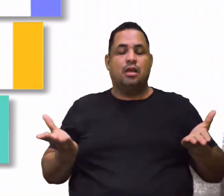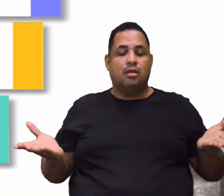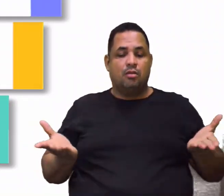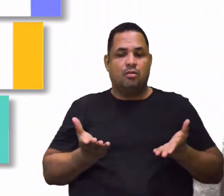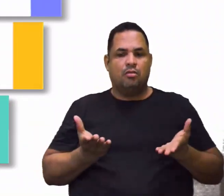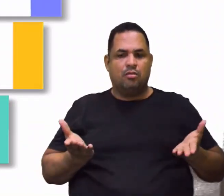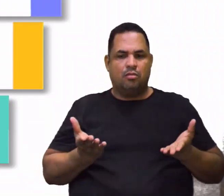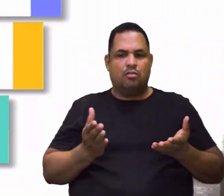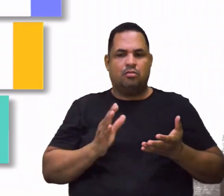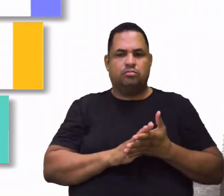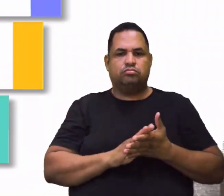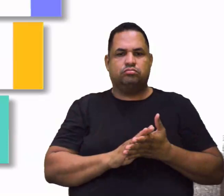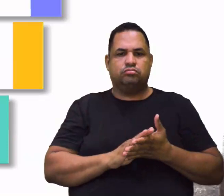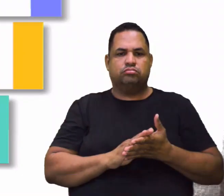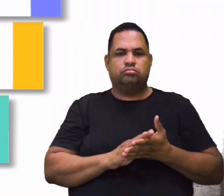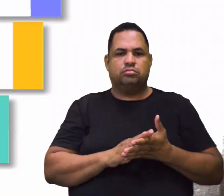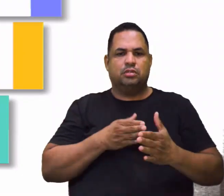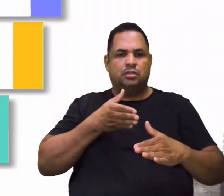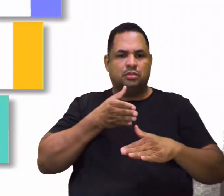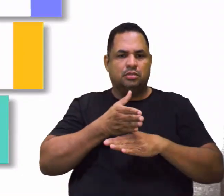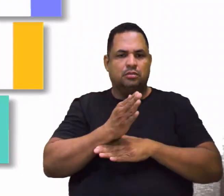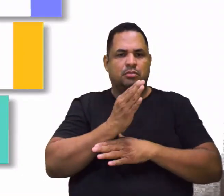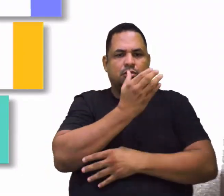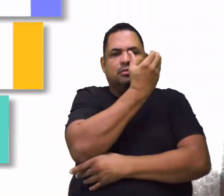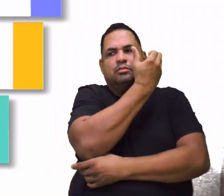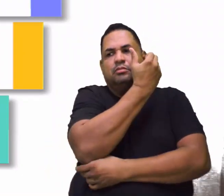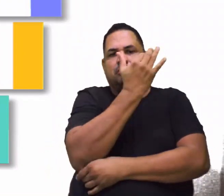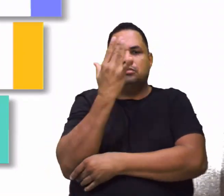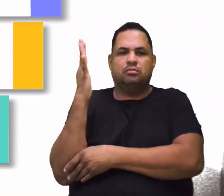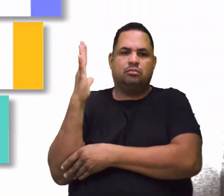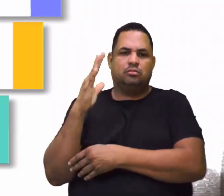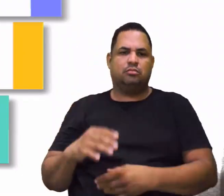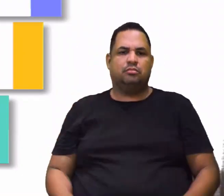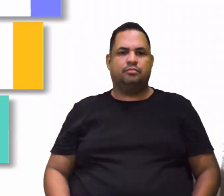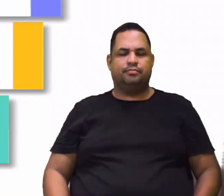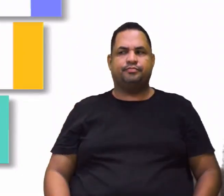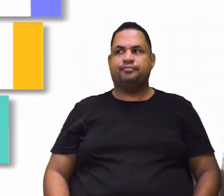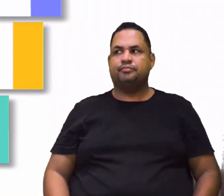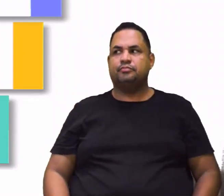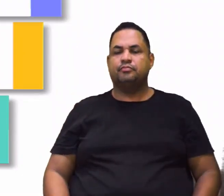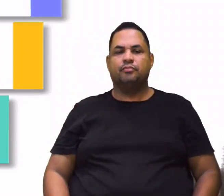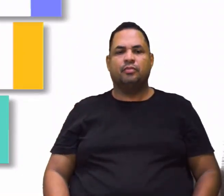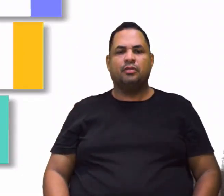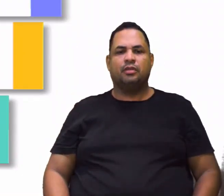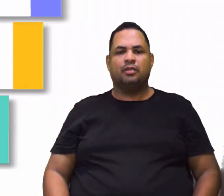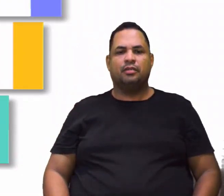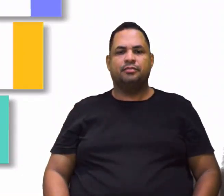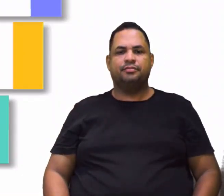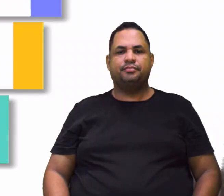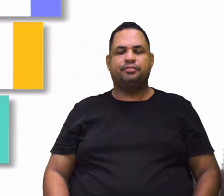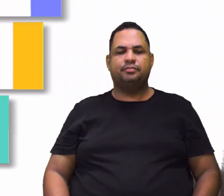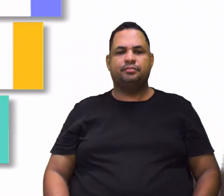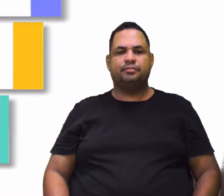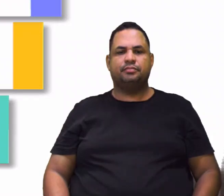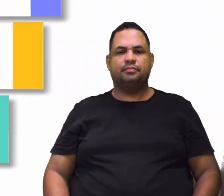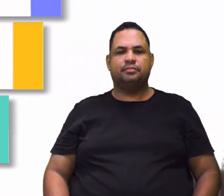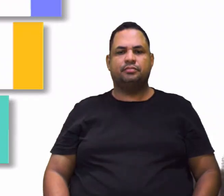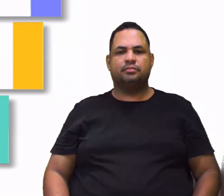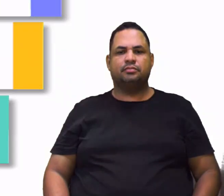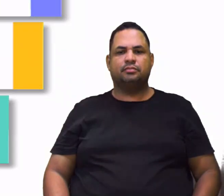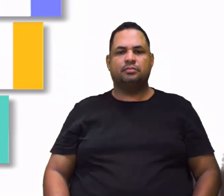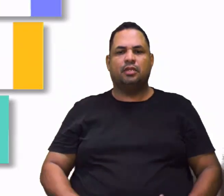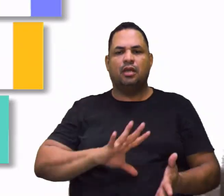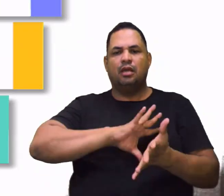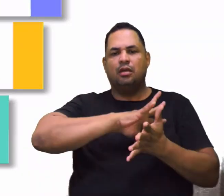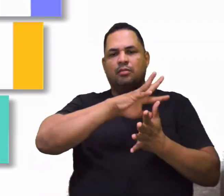ó. Muito interessante, né, nossa? E nada melhor do que abranger as questões, ó, da nossa